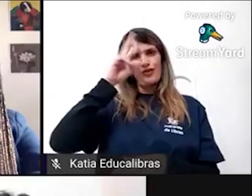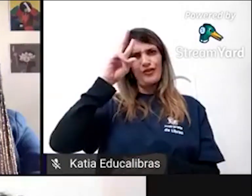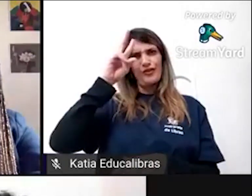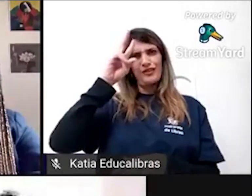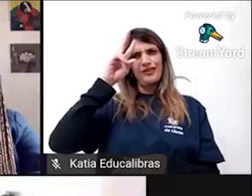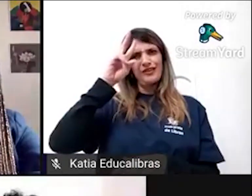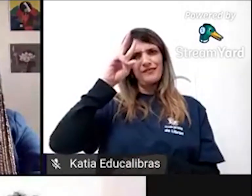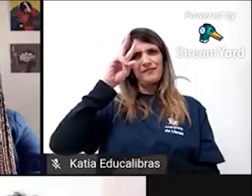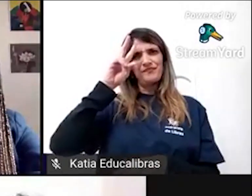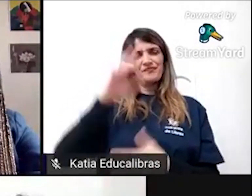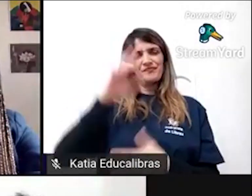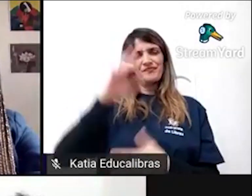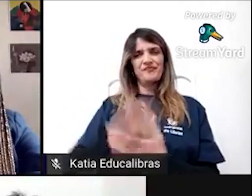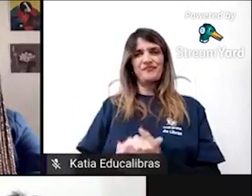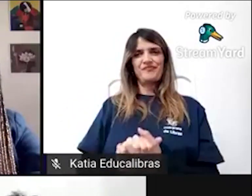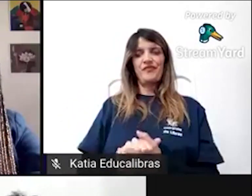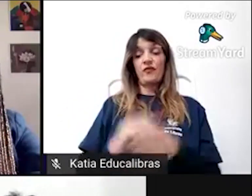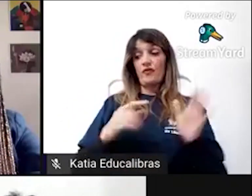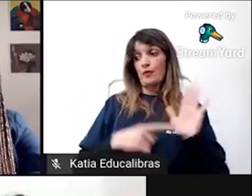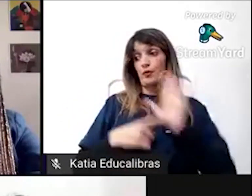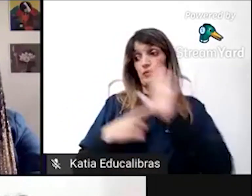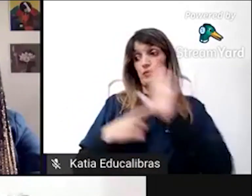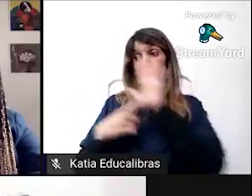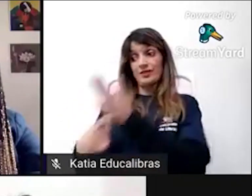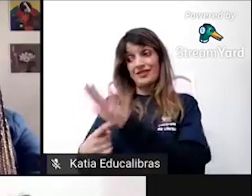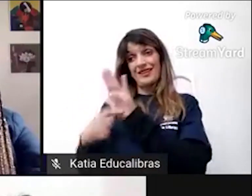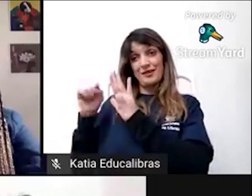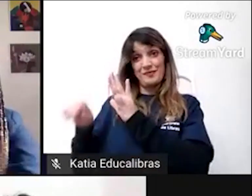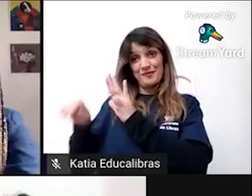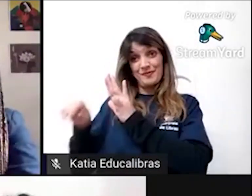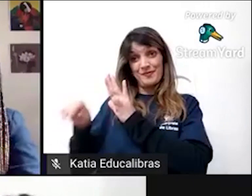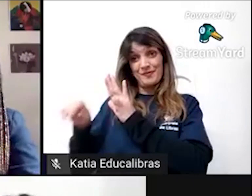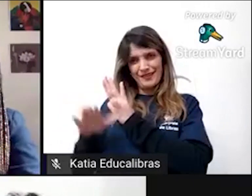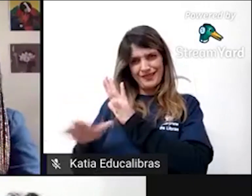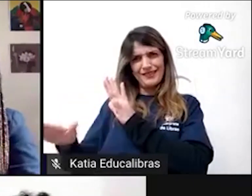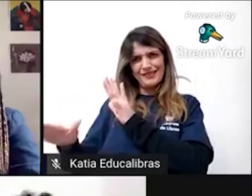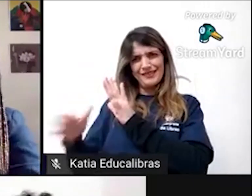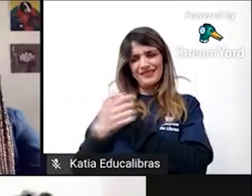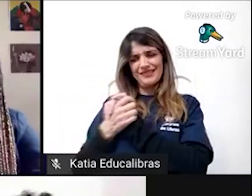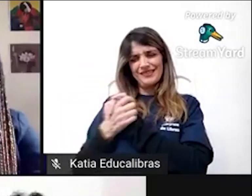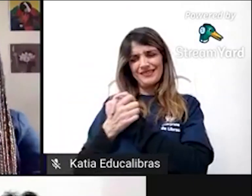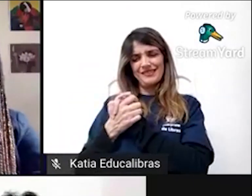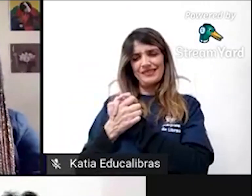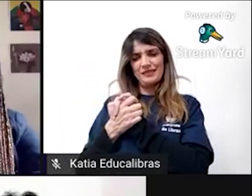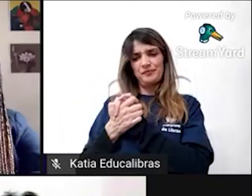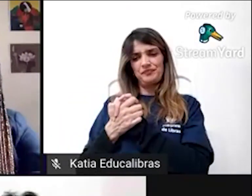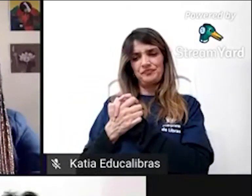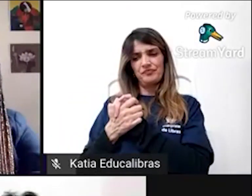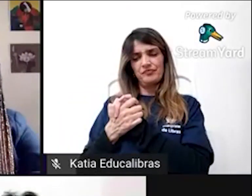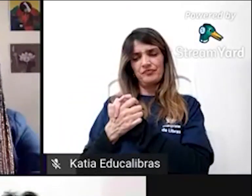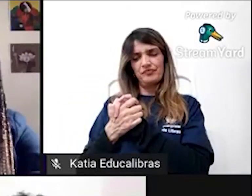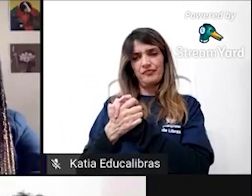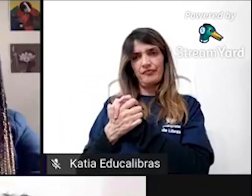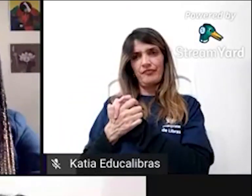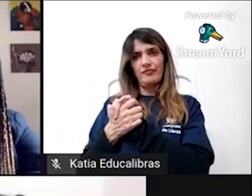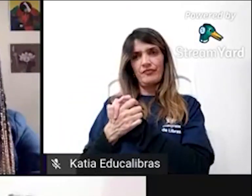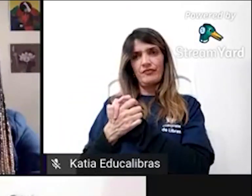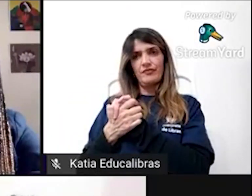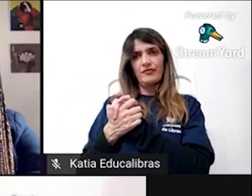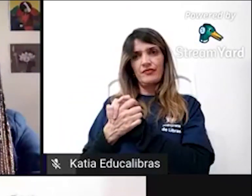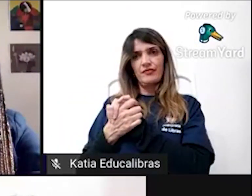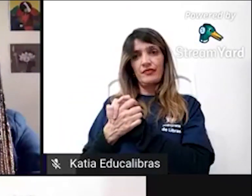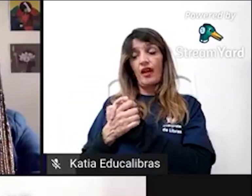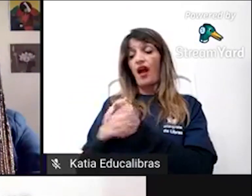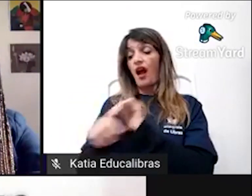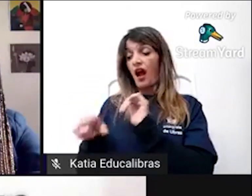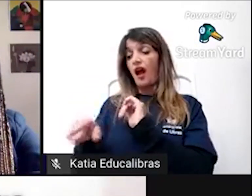colocar aquela situação, que tem aquela situação, com o personagem, coisa, e a criança vai